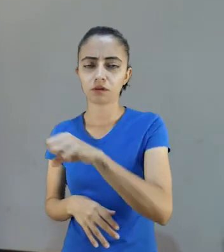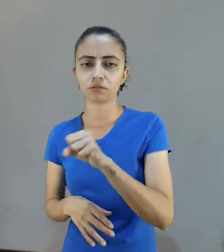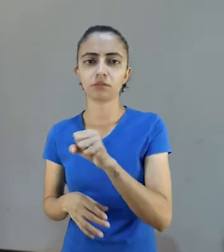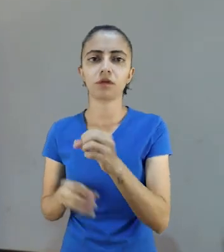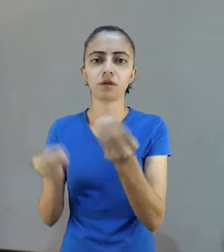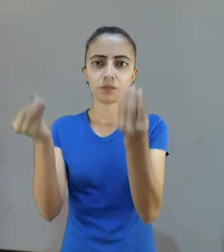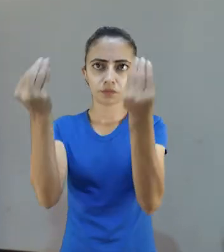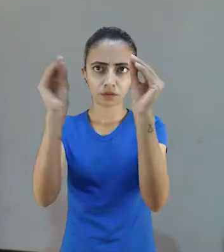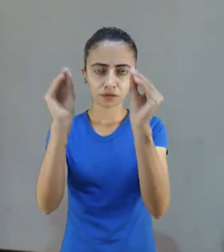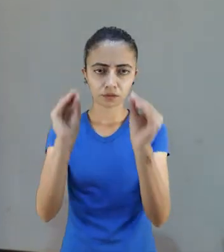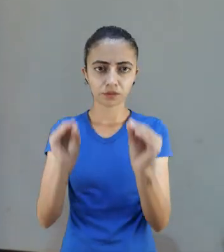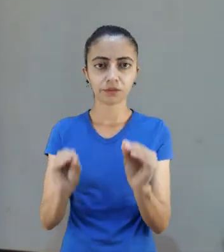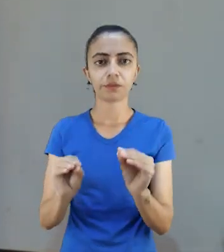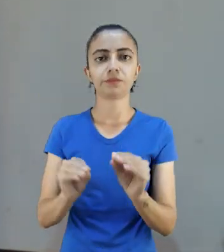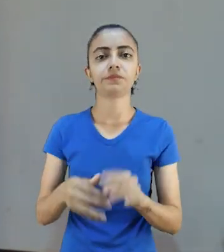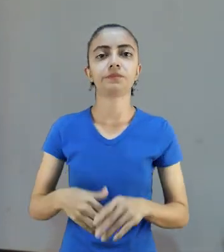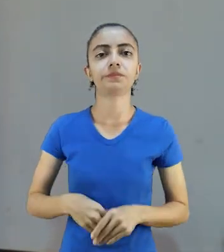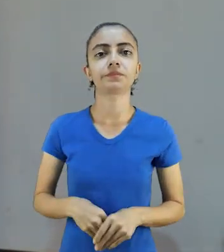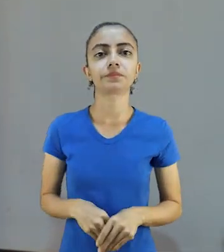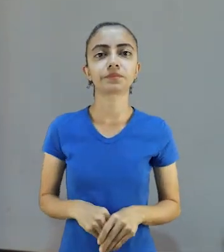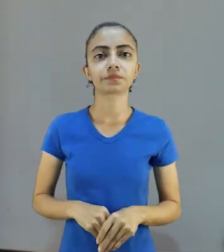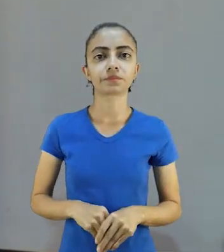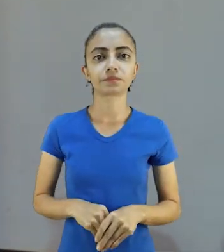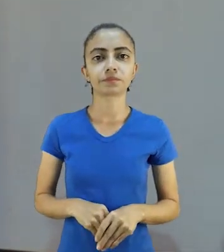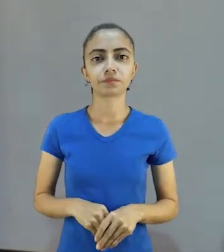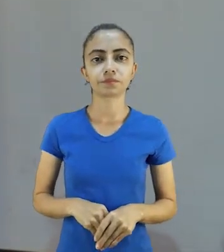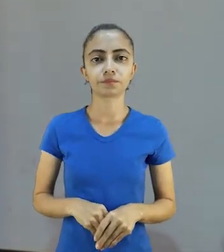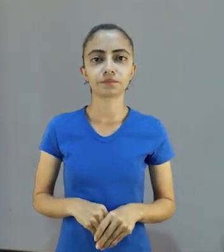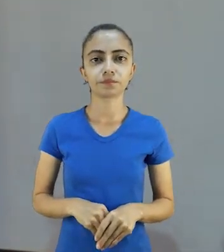cortando agora. Para encher mais.